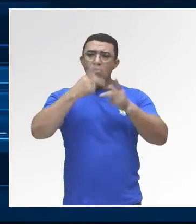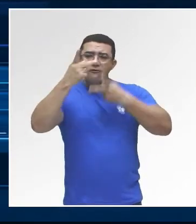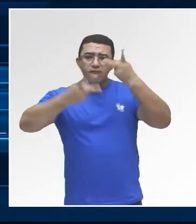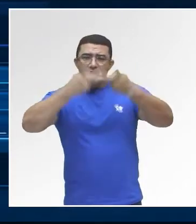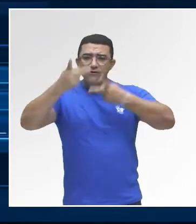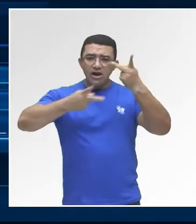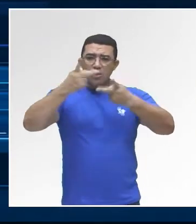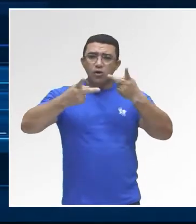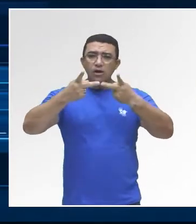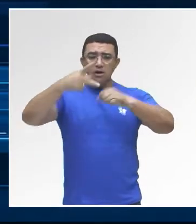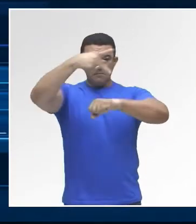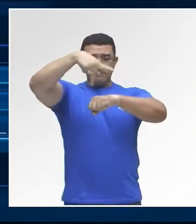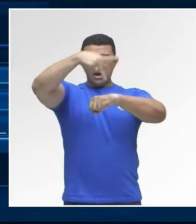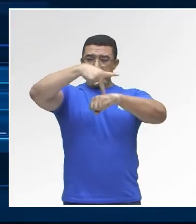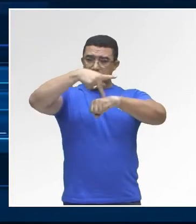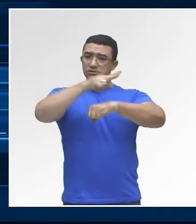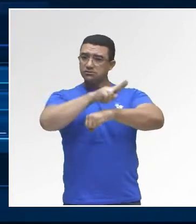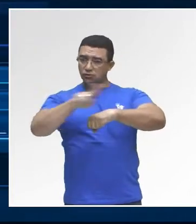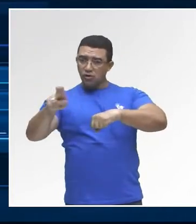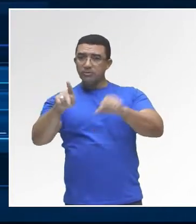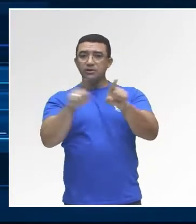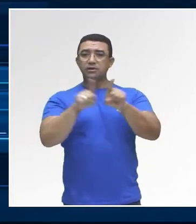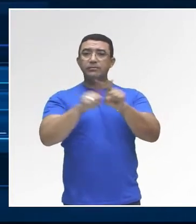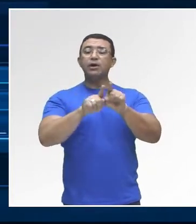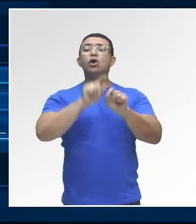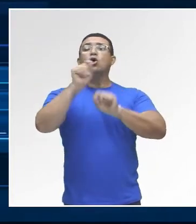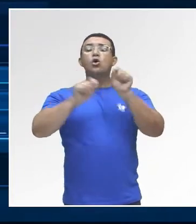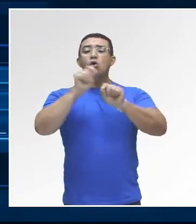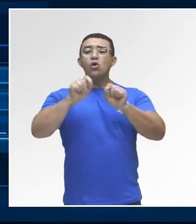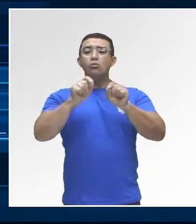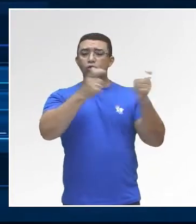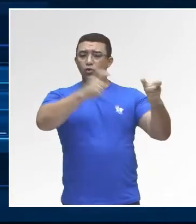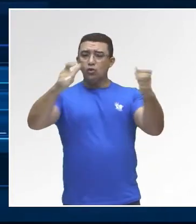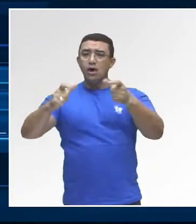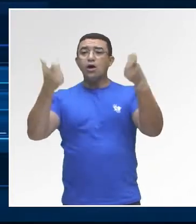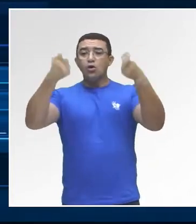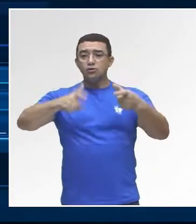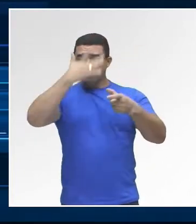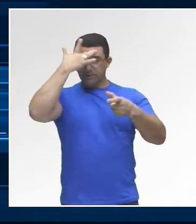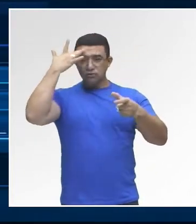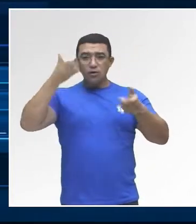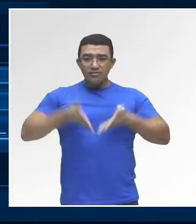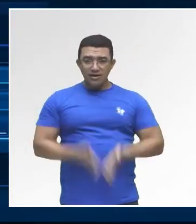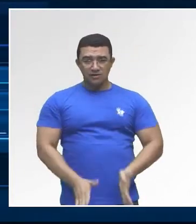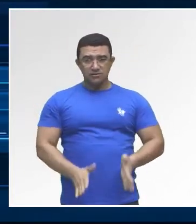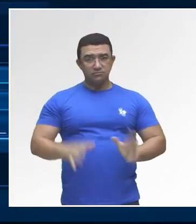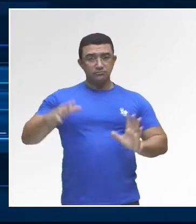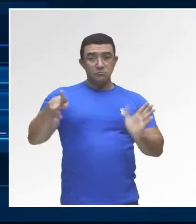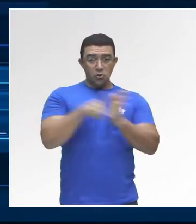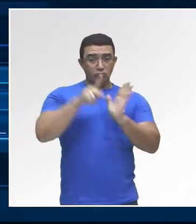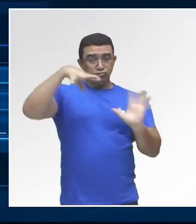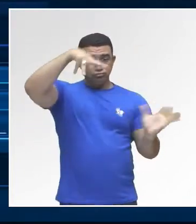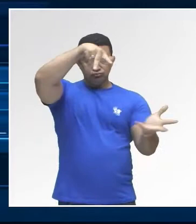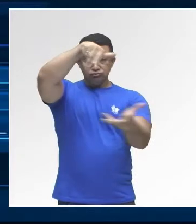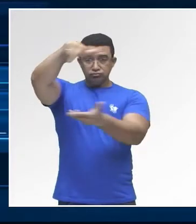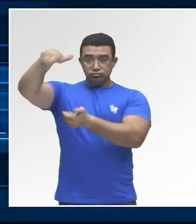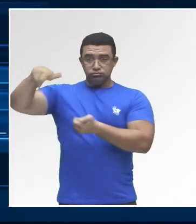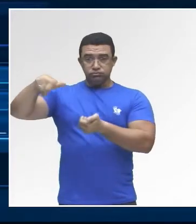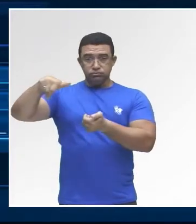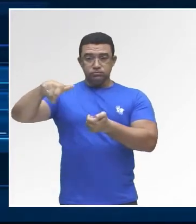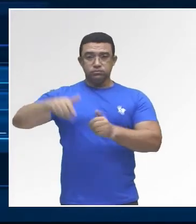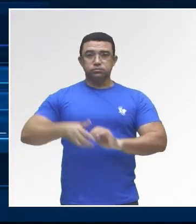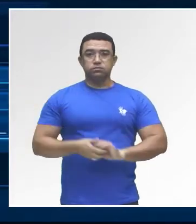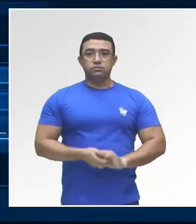nome dos países, né, do nosso globo terrestre, né, do nosso planeta. Então, para iniciar, gente,